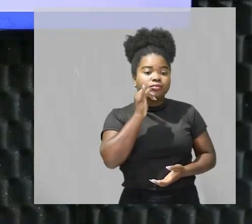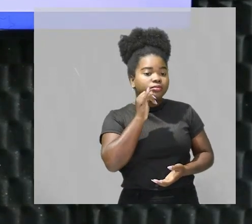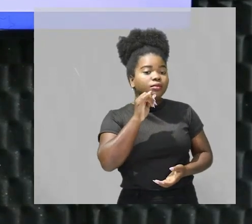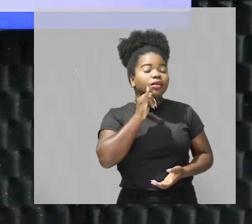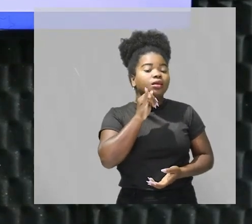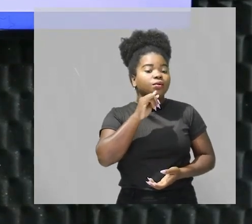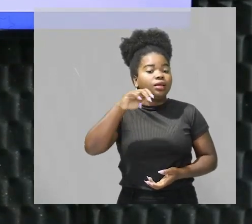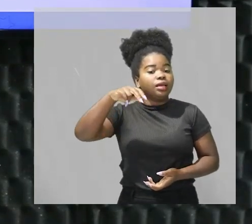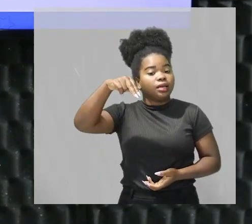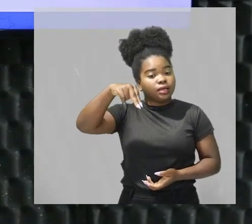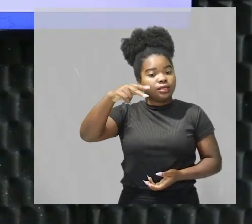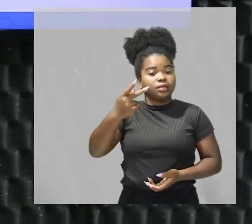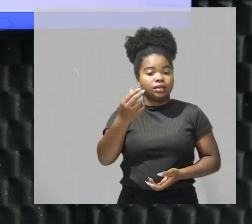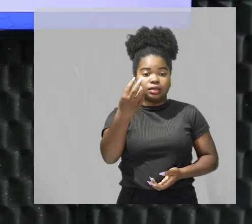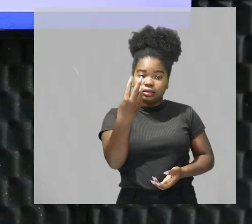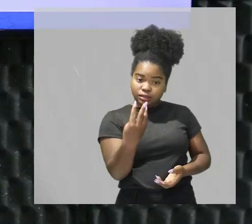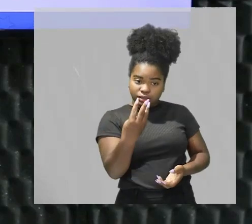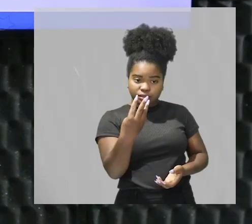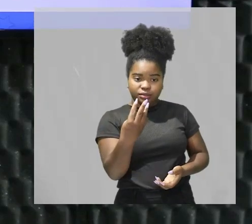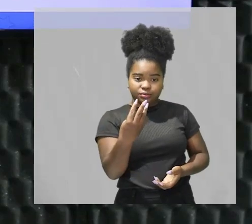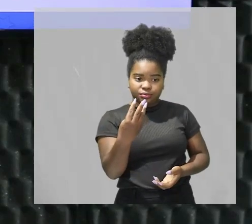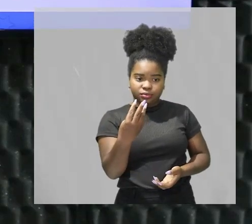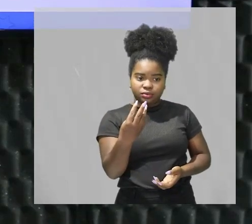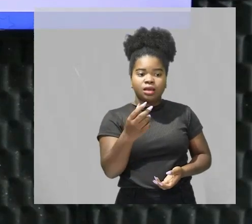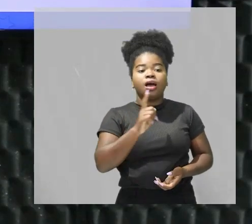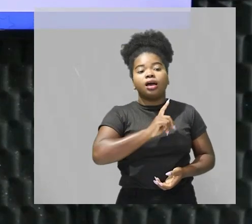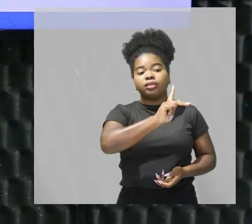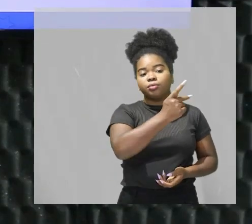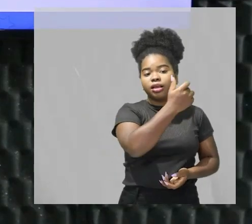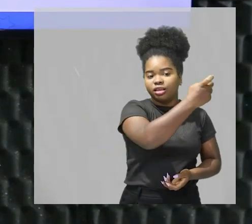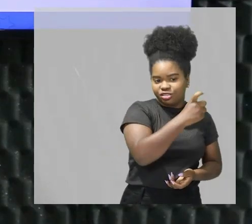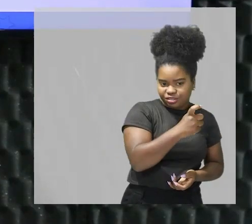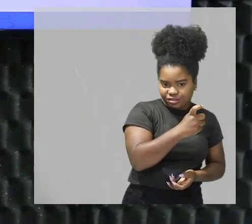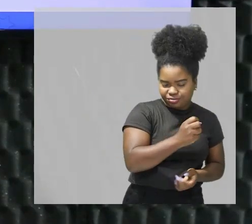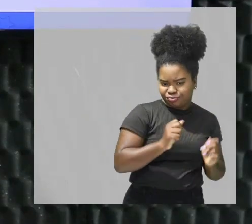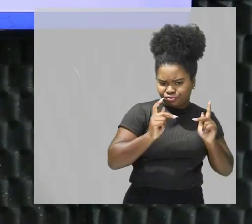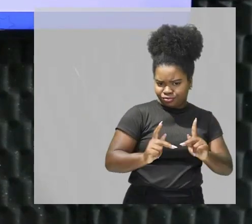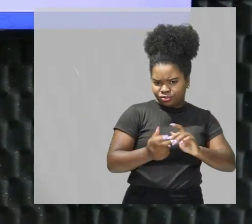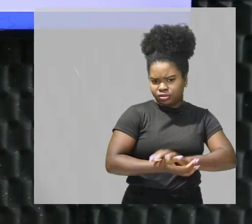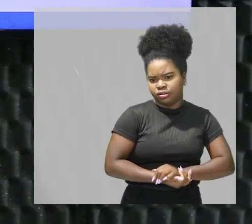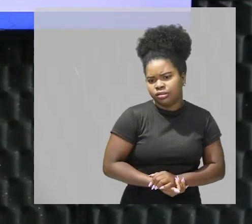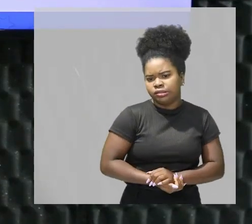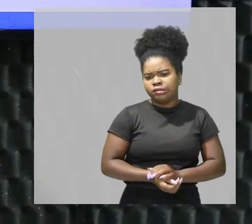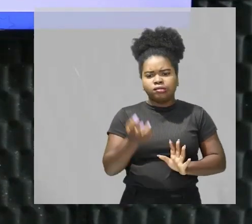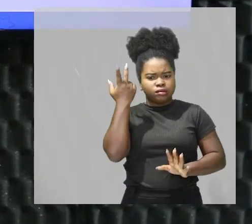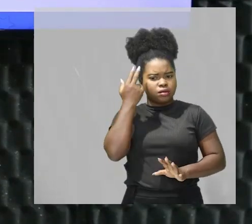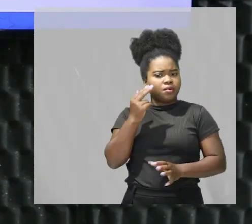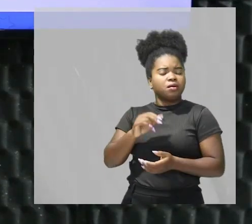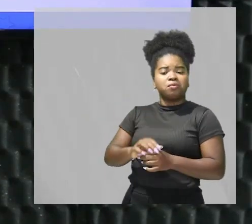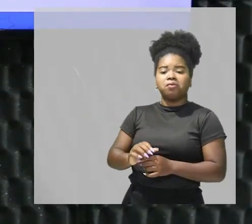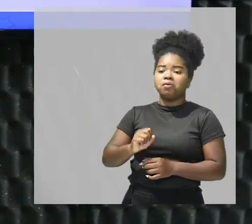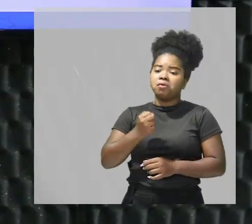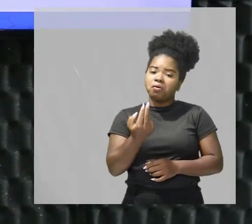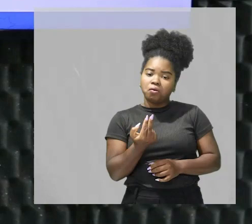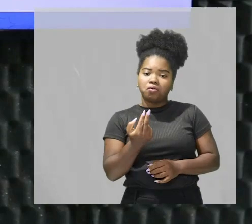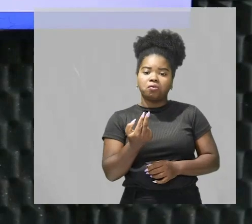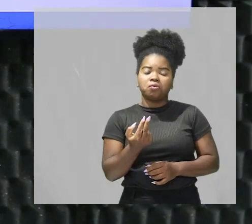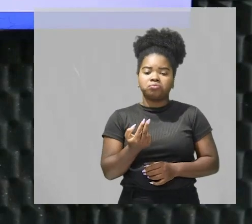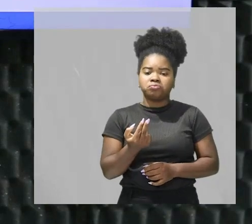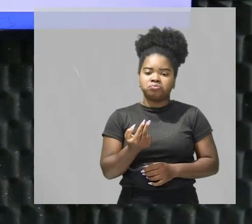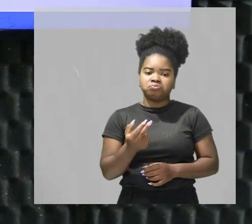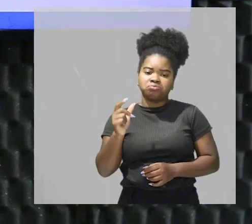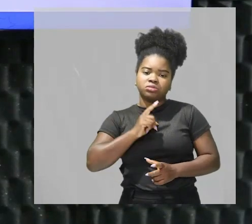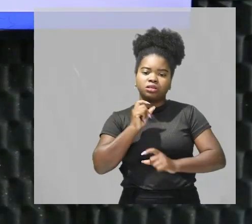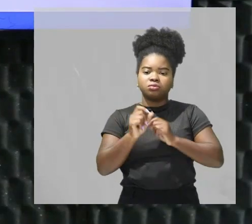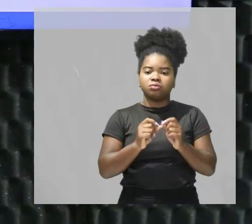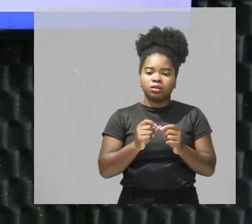NH3, né? Amônia. De forma natural ou antropogênica, ou seja, sob a ação do homem,